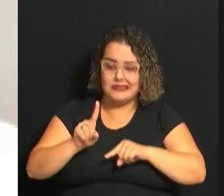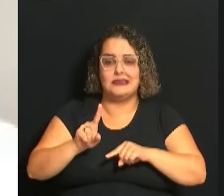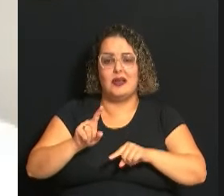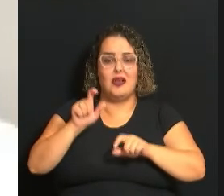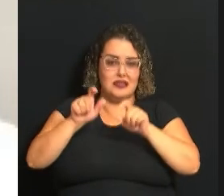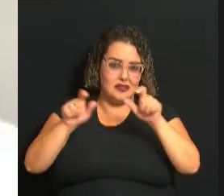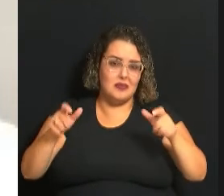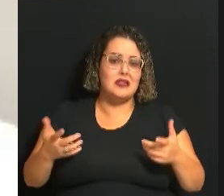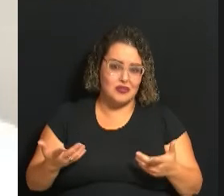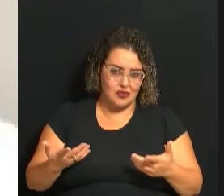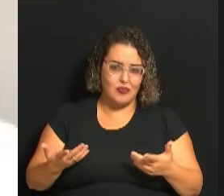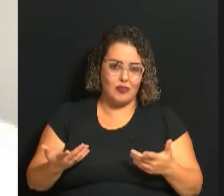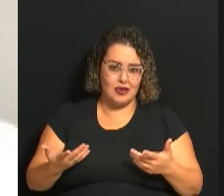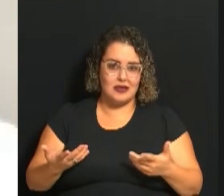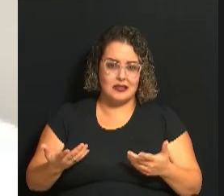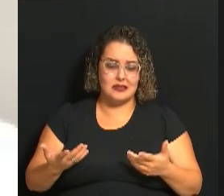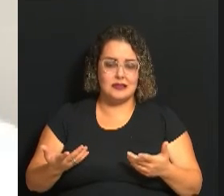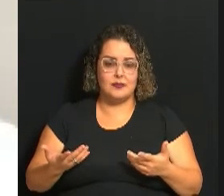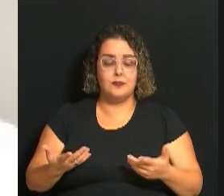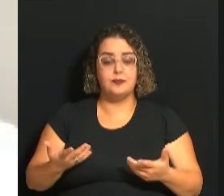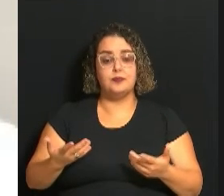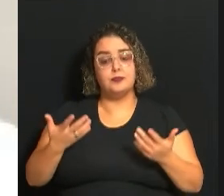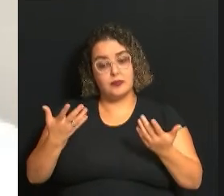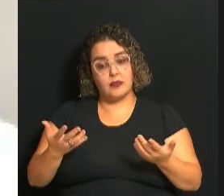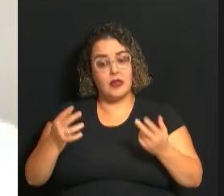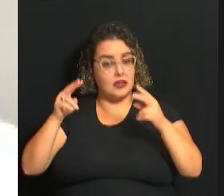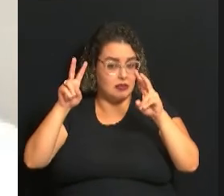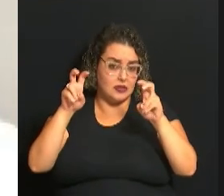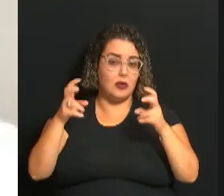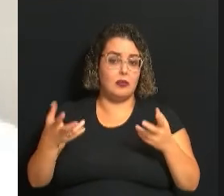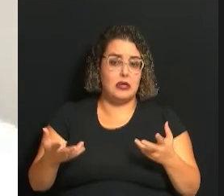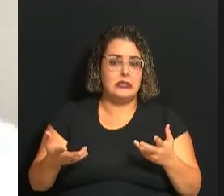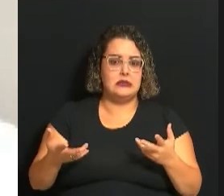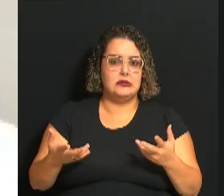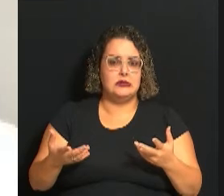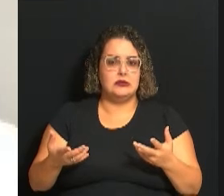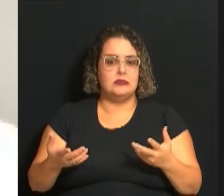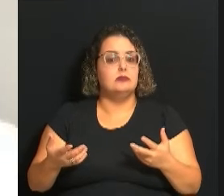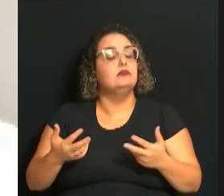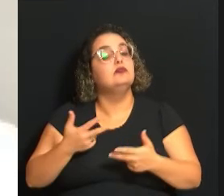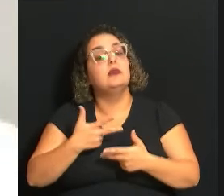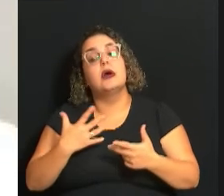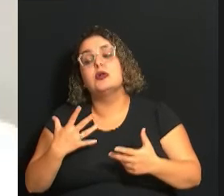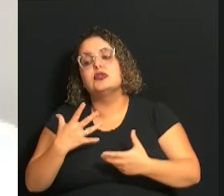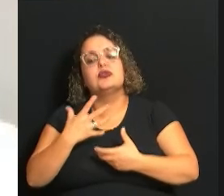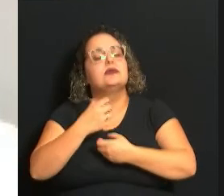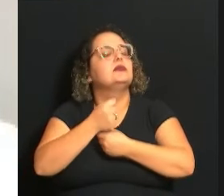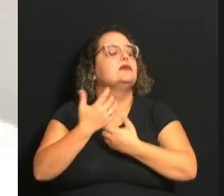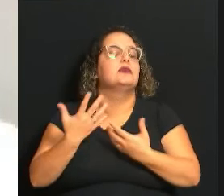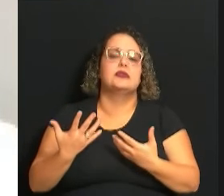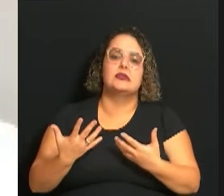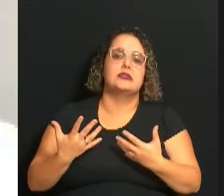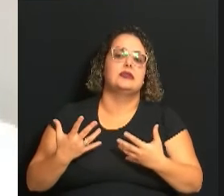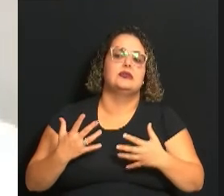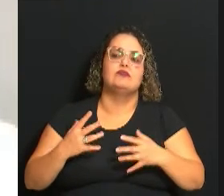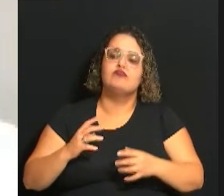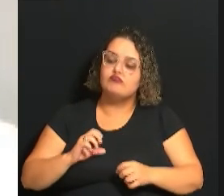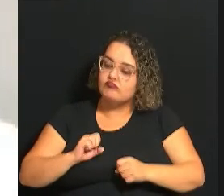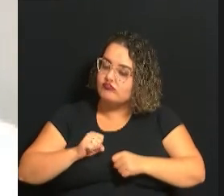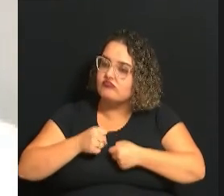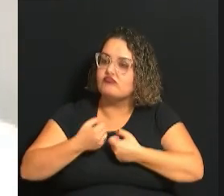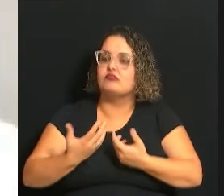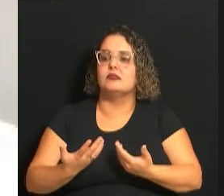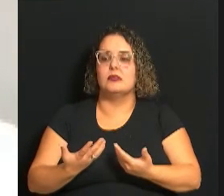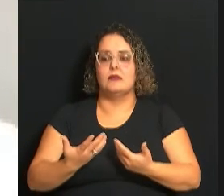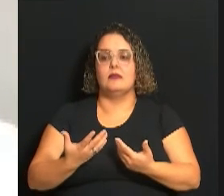né? Então, esse nome me traz uma coisa de força, de muita força, né? Que a